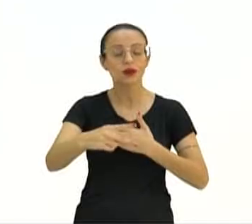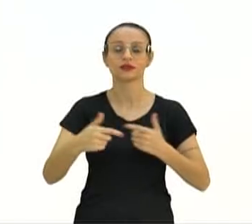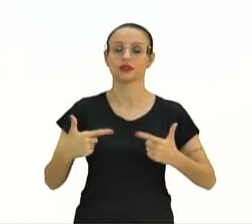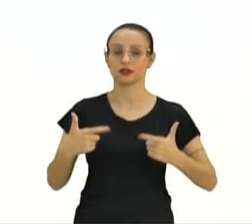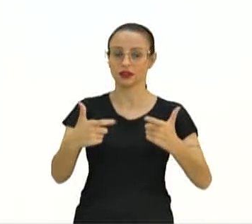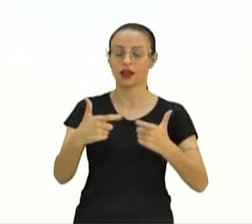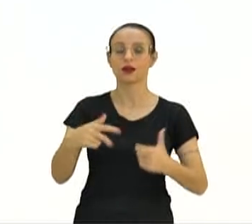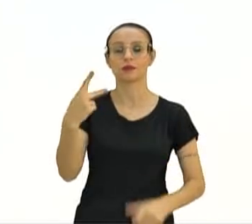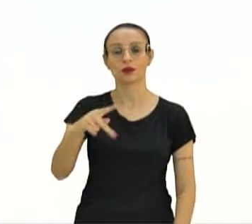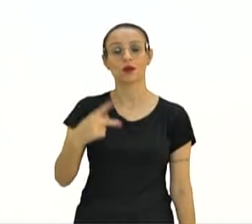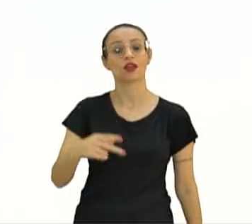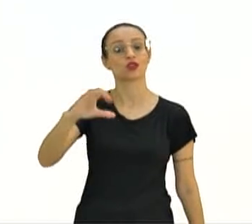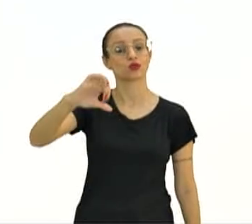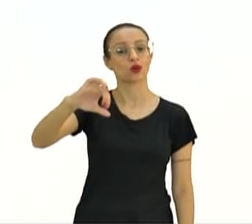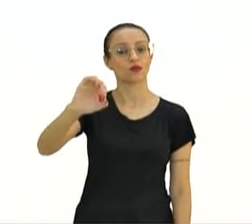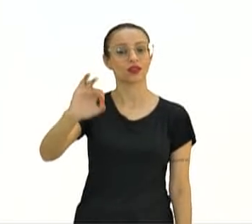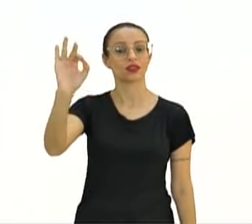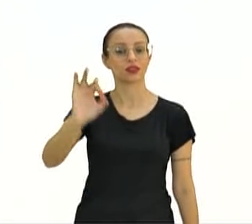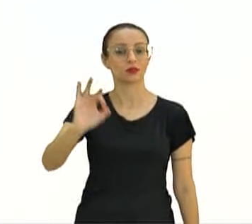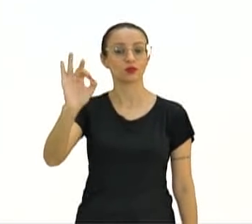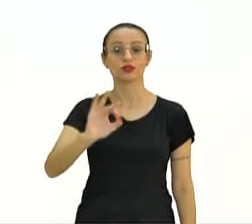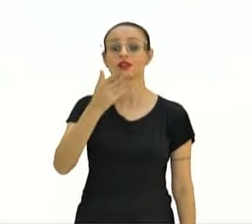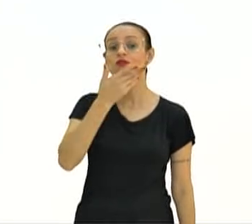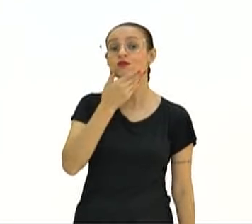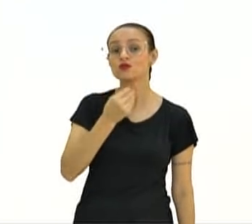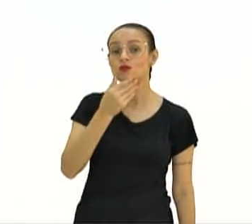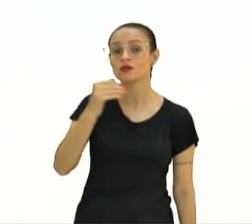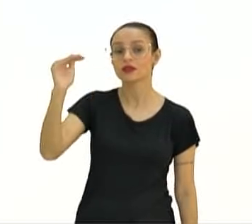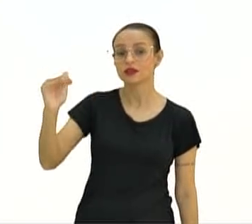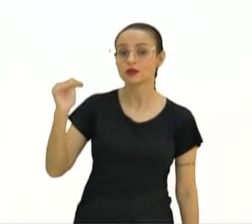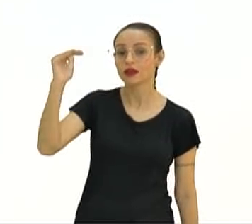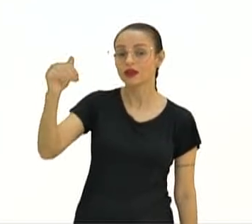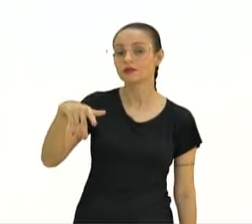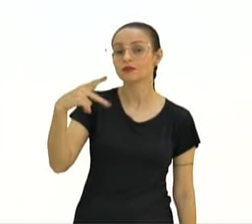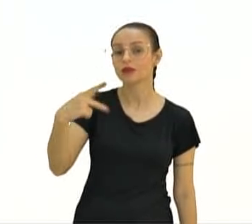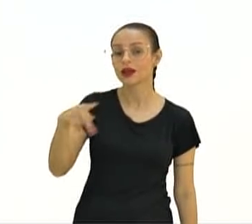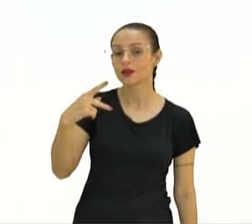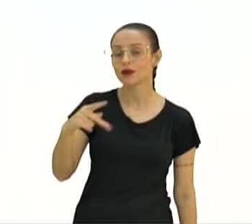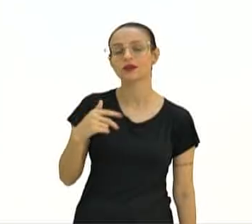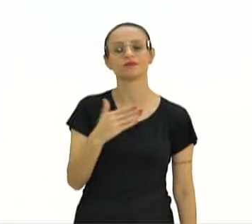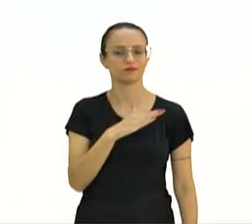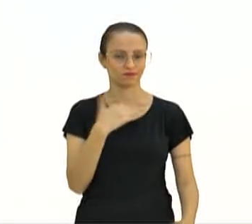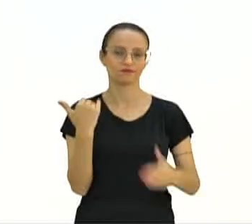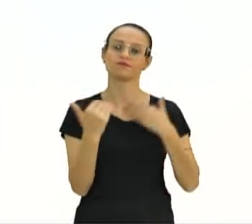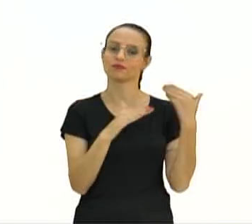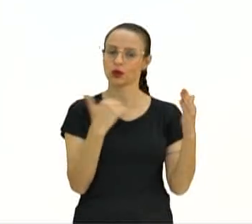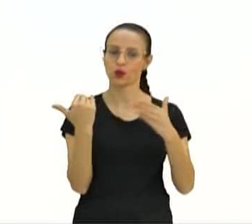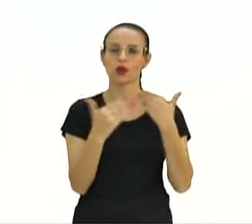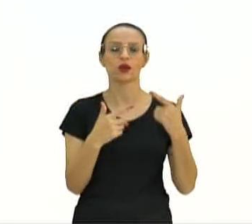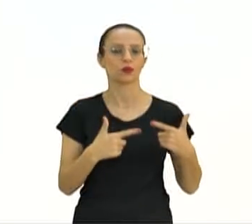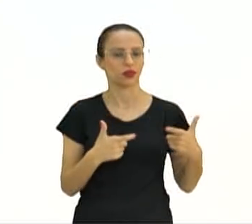de que 90% da população masculina adulta do Paraguai morreu em